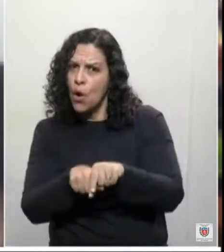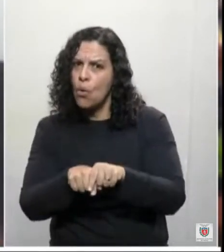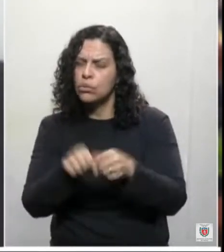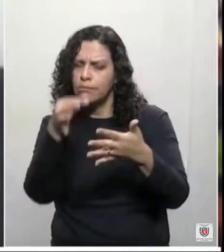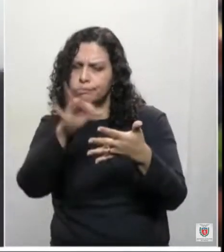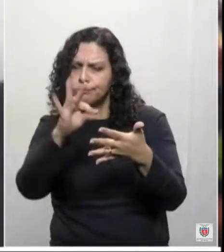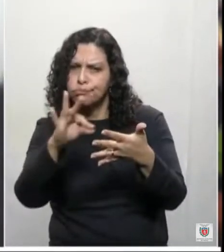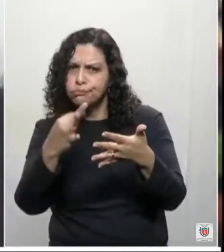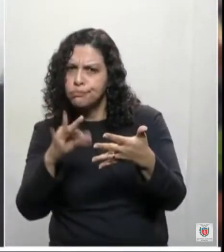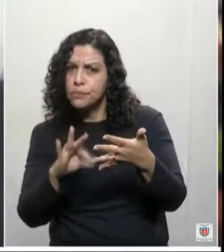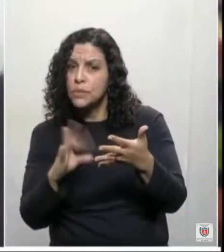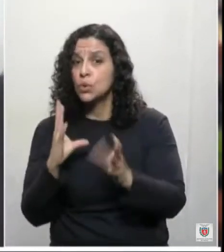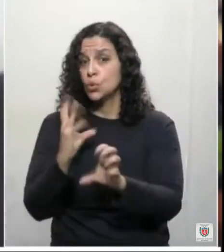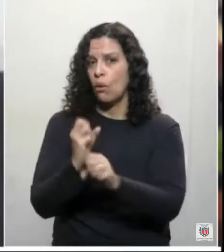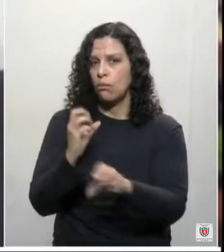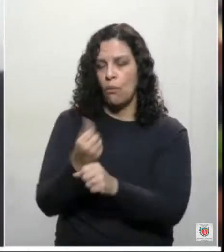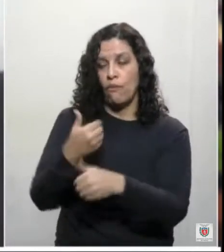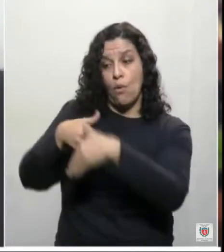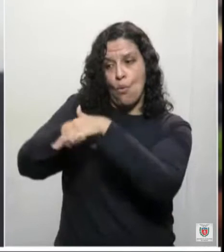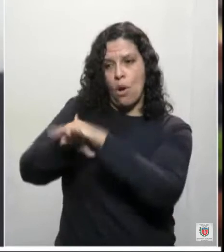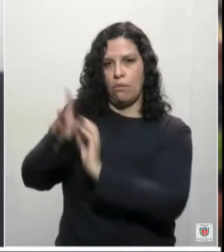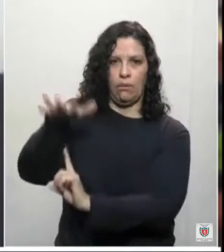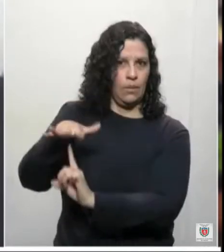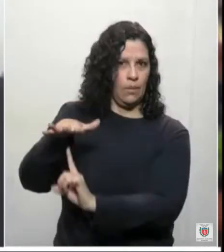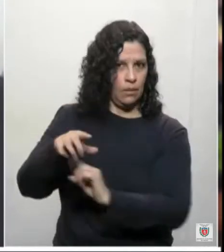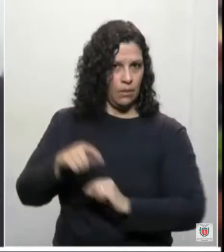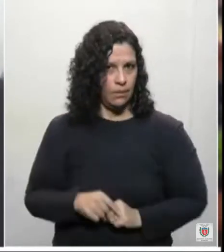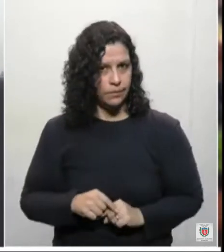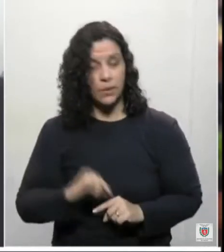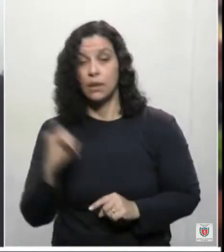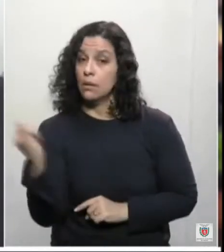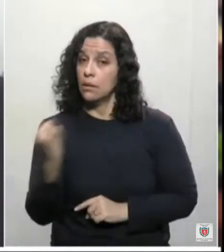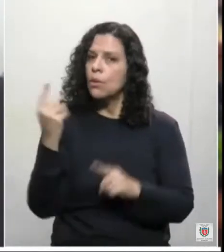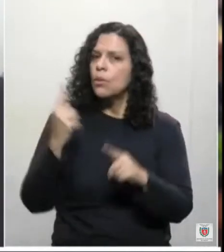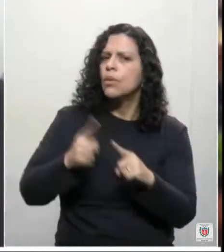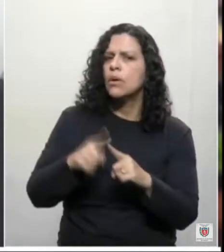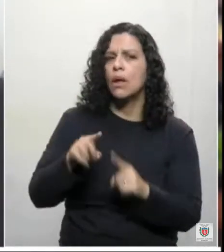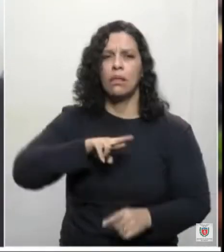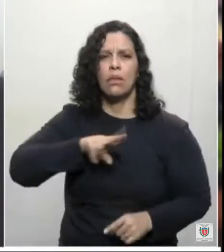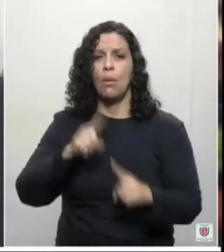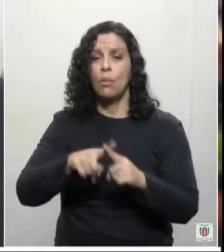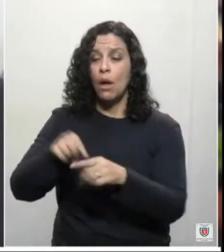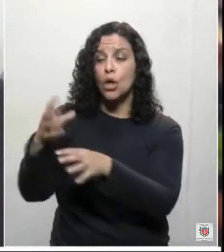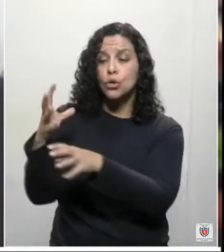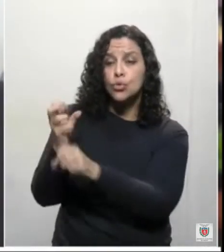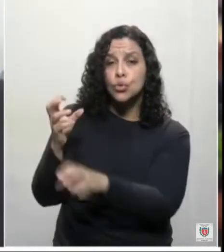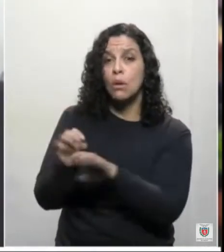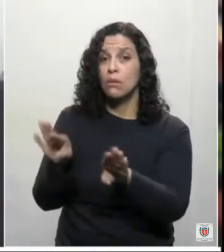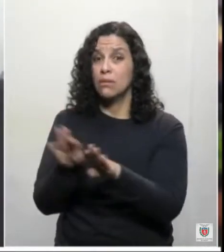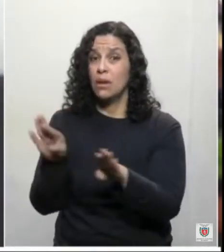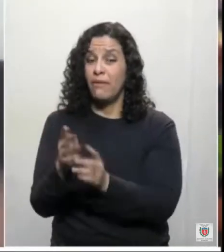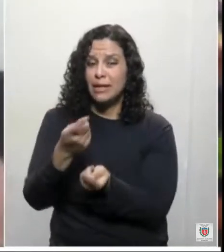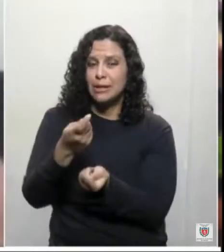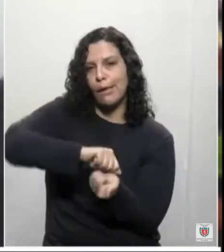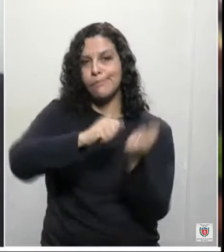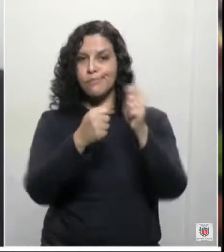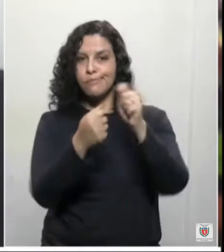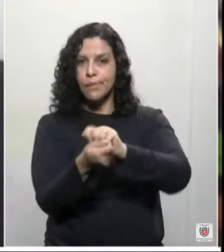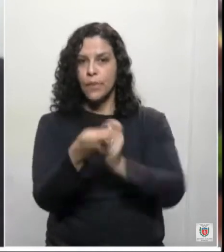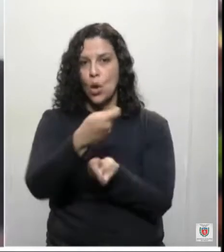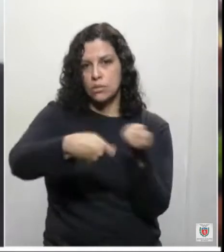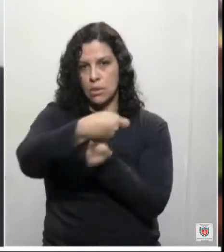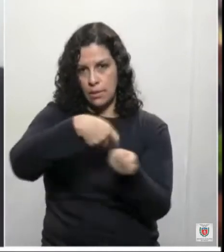especialmente a previsão de receita. Isso é importante, senhor presidente e senhores deputados, não apenas porque tais números irão distorcer o nosso orçamento, mas também